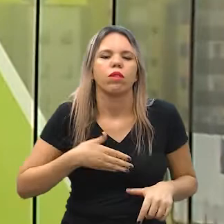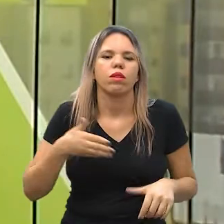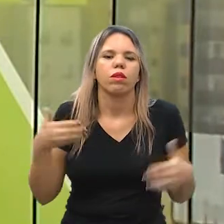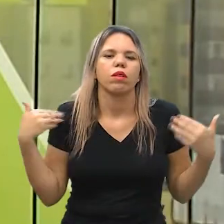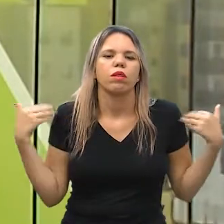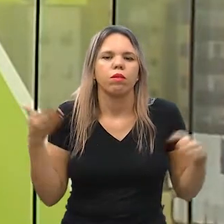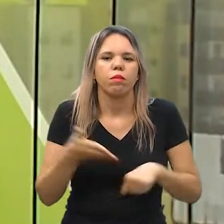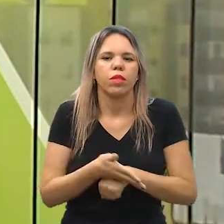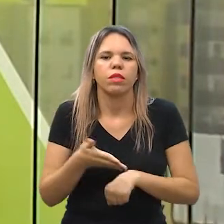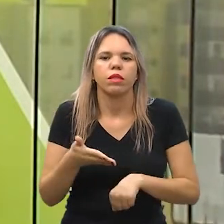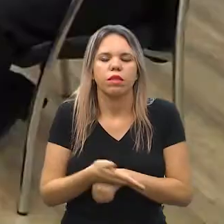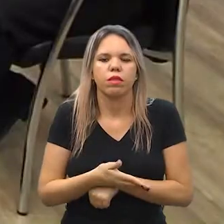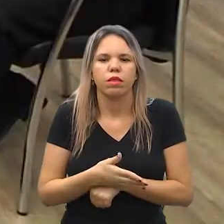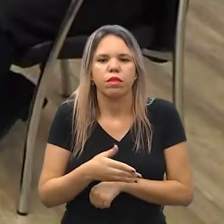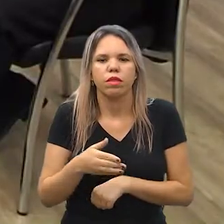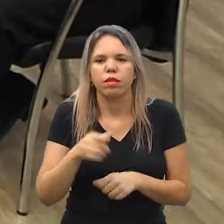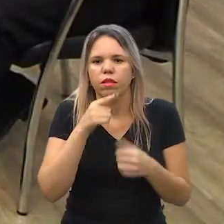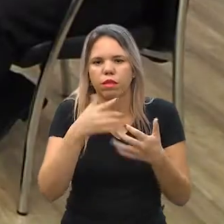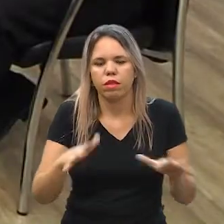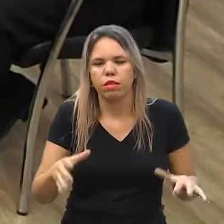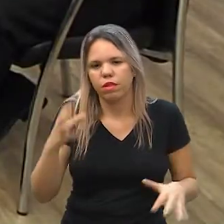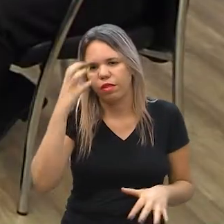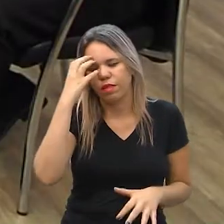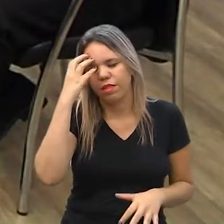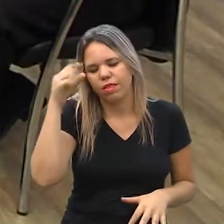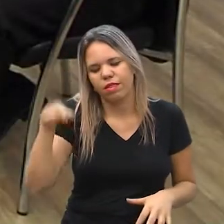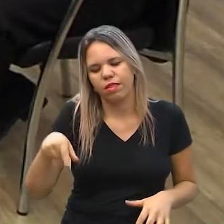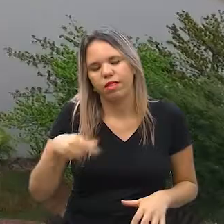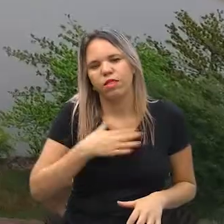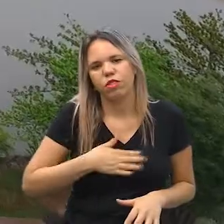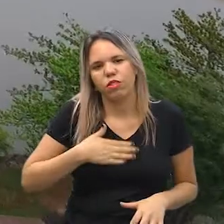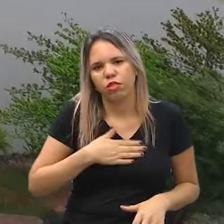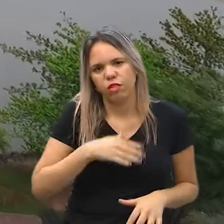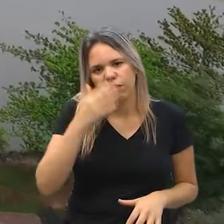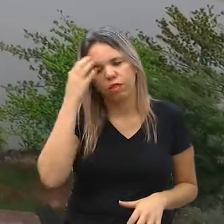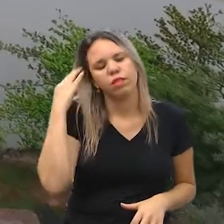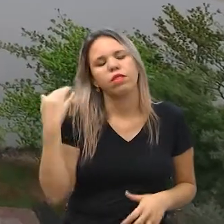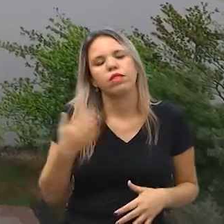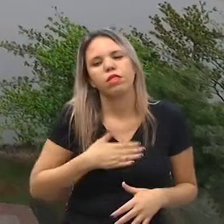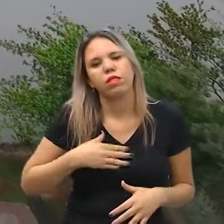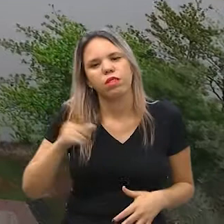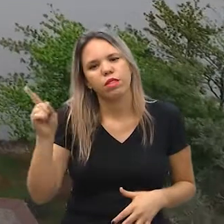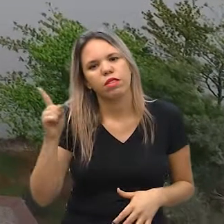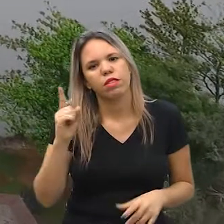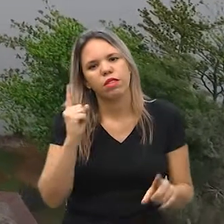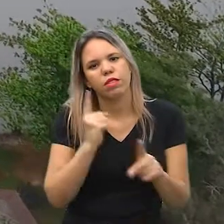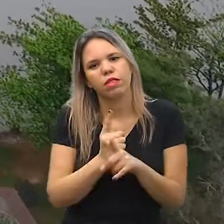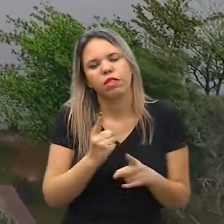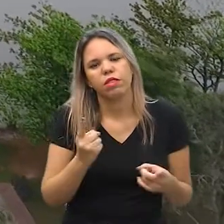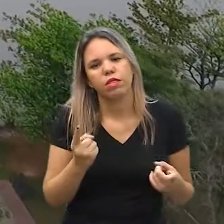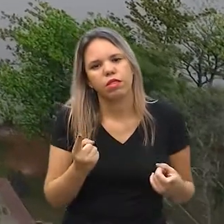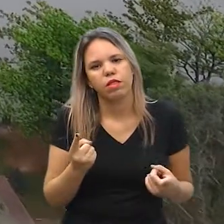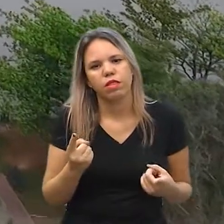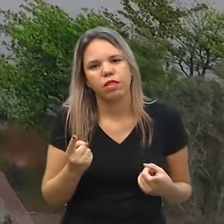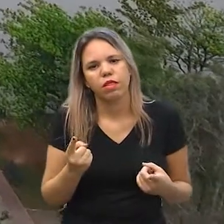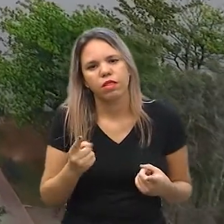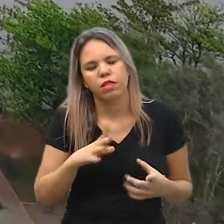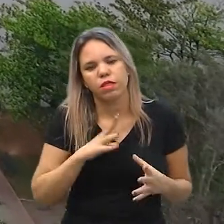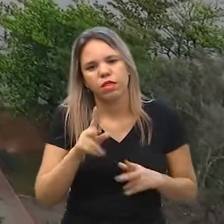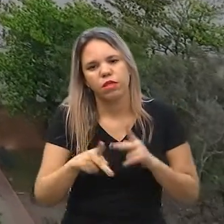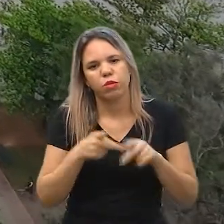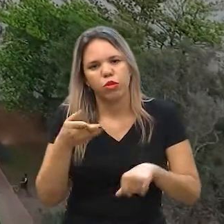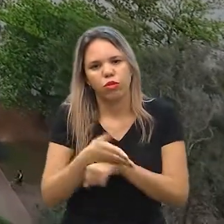você gosta de ir aqui na cidade? A nossa praia é a Lagoa do Taquaral. Eu acho que a nossa praia é campineira. Lá você encontra